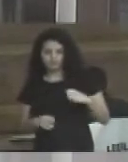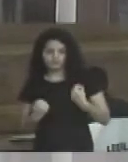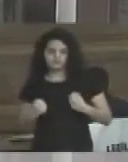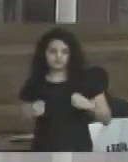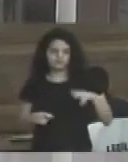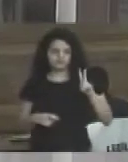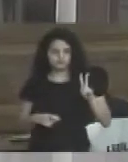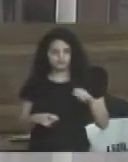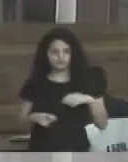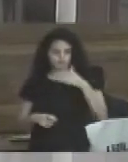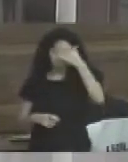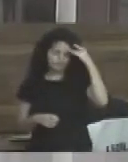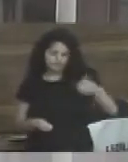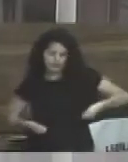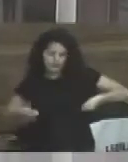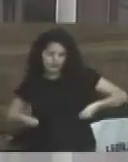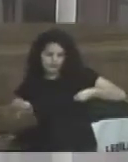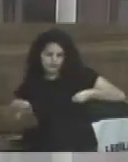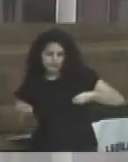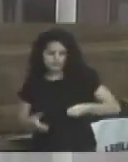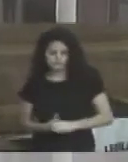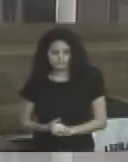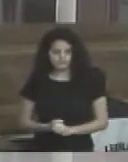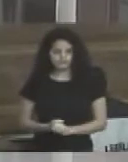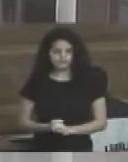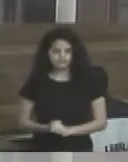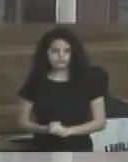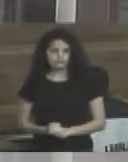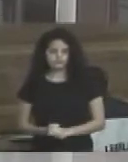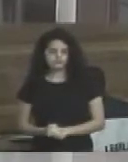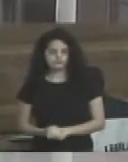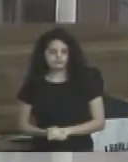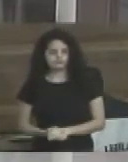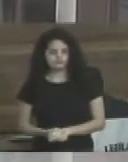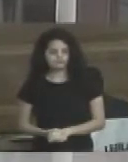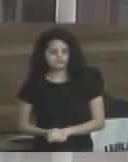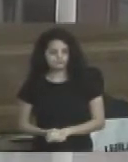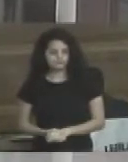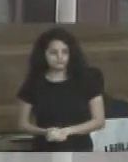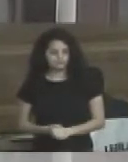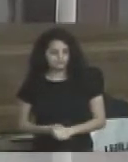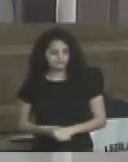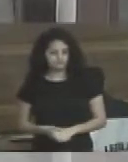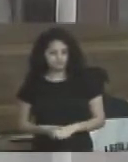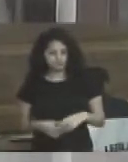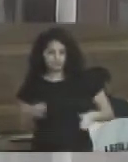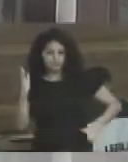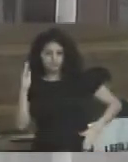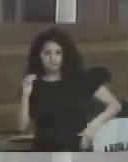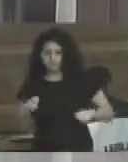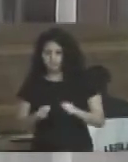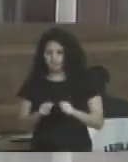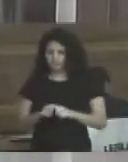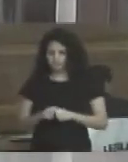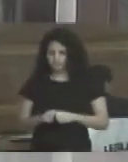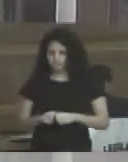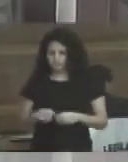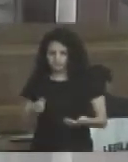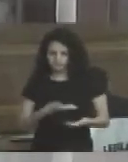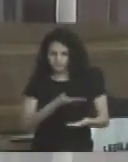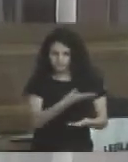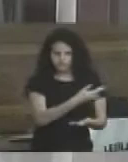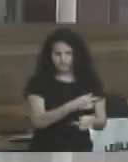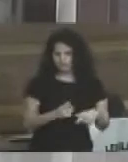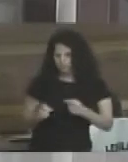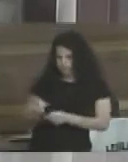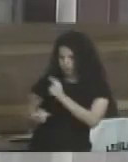tropa. Então a tropa que vem ao contrário perde elementos, e é o que o vagabundo faz. Na fuga, eles são tão covardes que